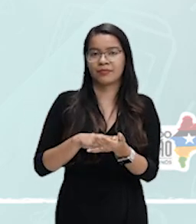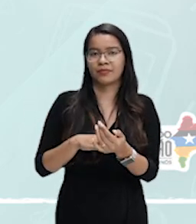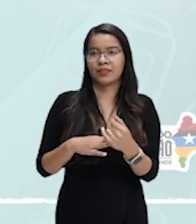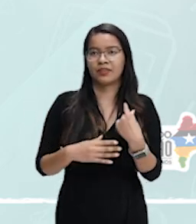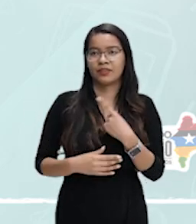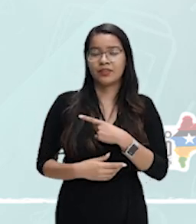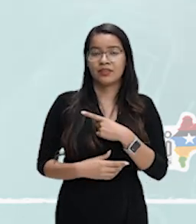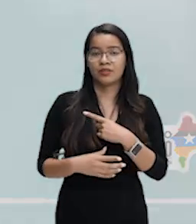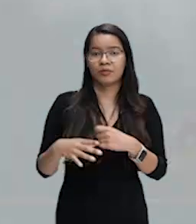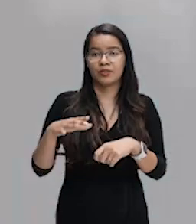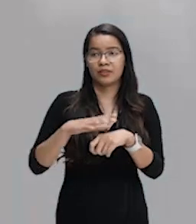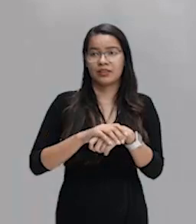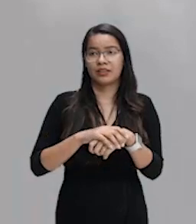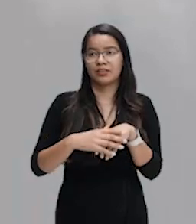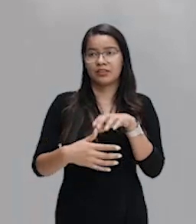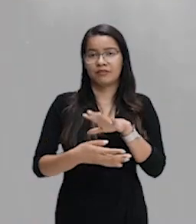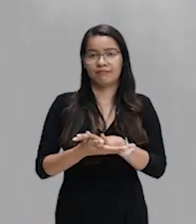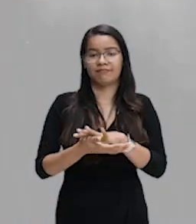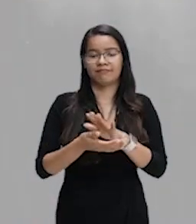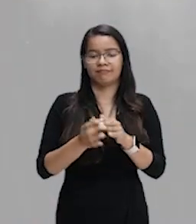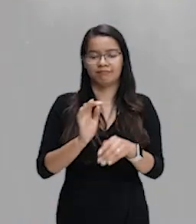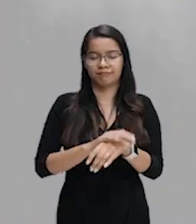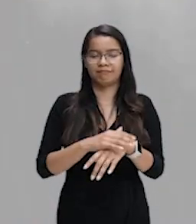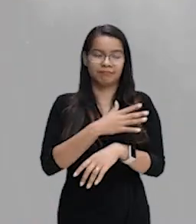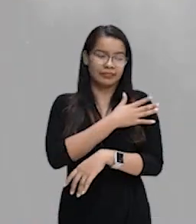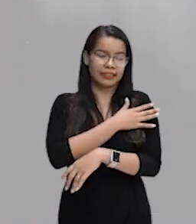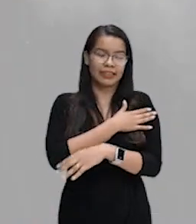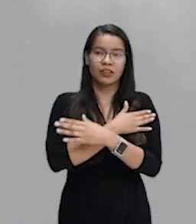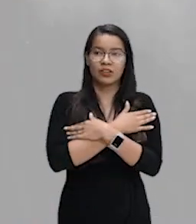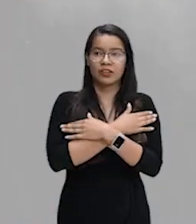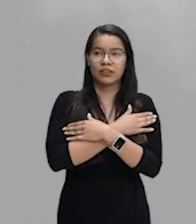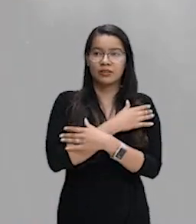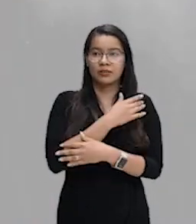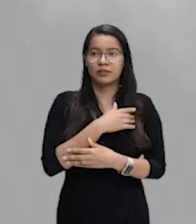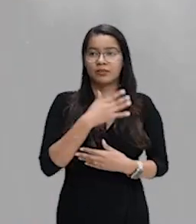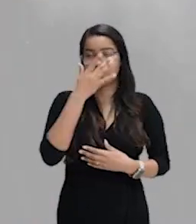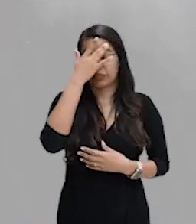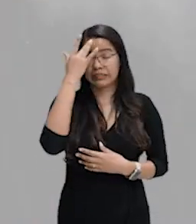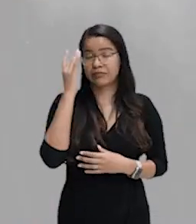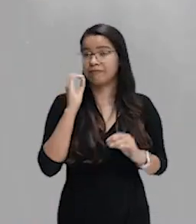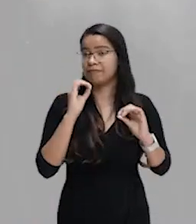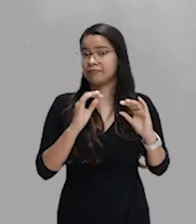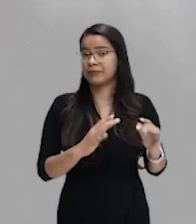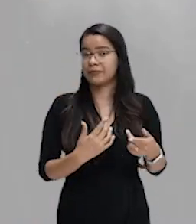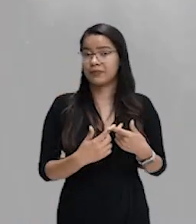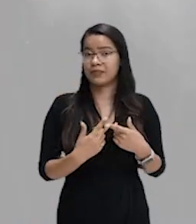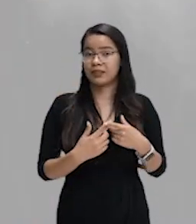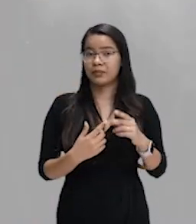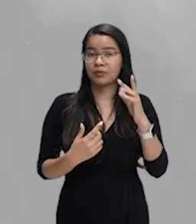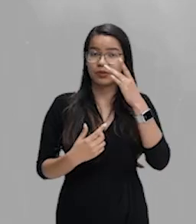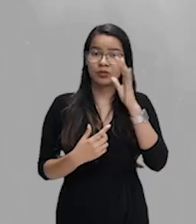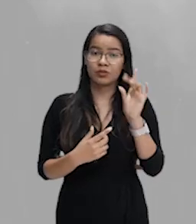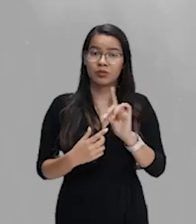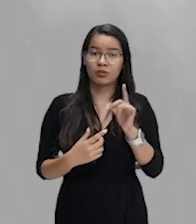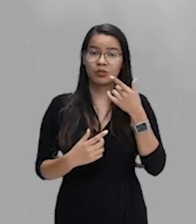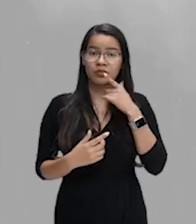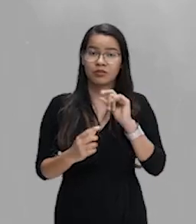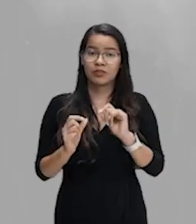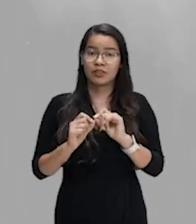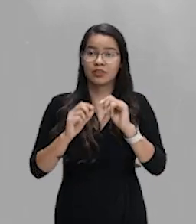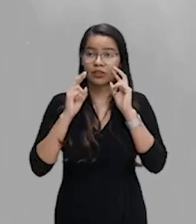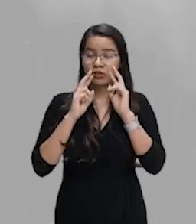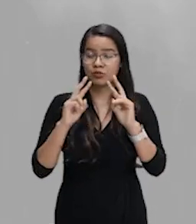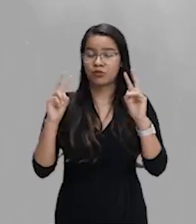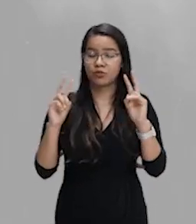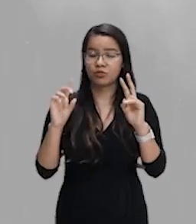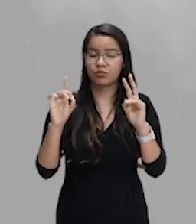muito tátil. As pessoas falam tocando nos outros, né? E tem gente que se incomoda. Por quê? Porque a pessoa não consegue fazer a leitura visual somente com os olhos.